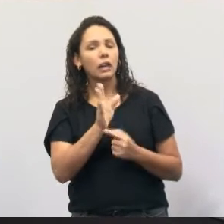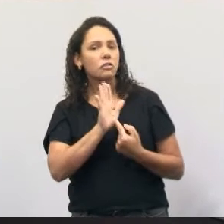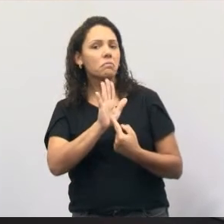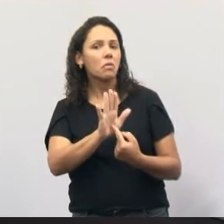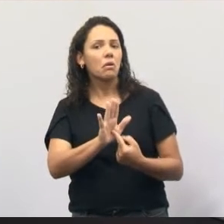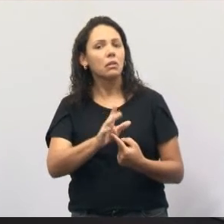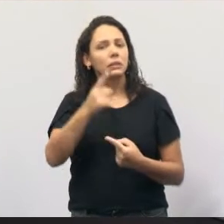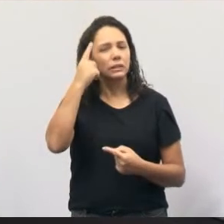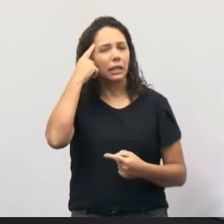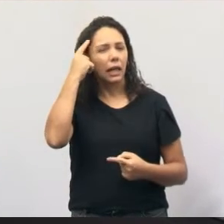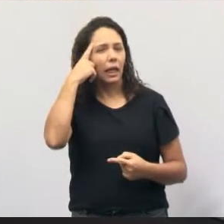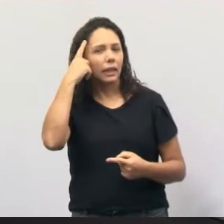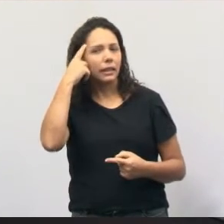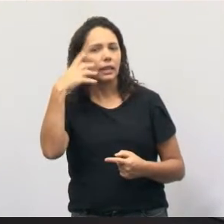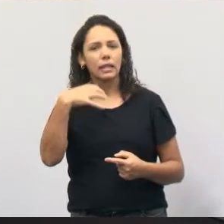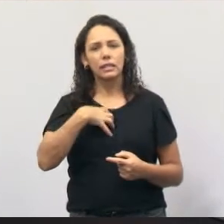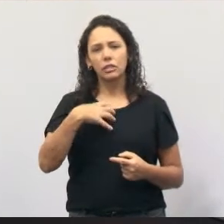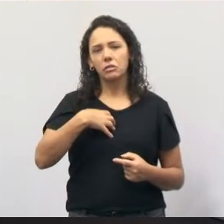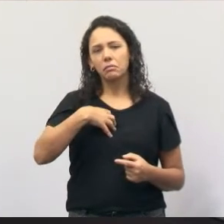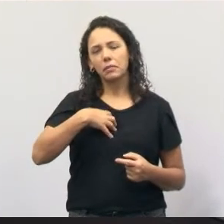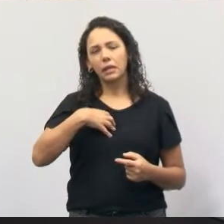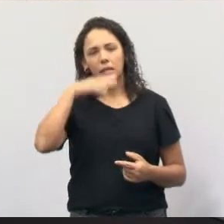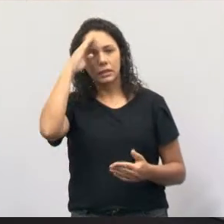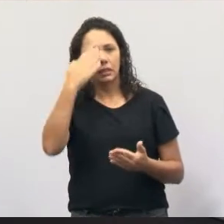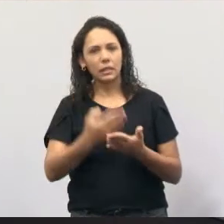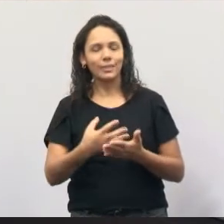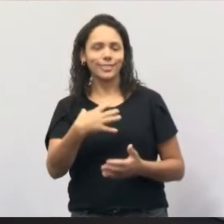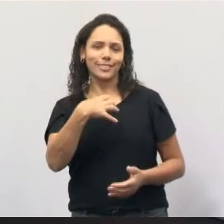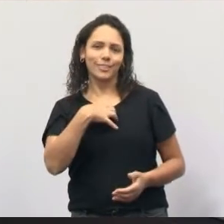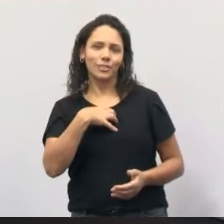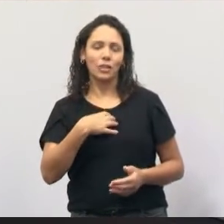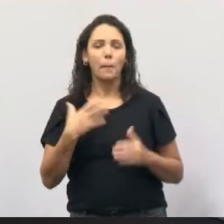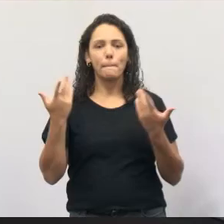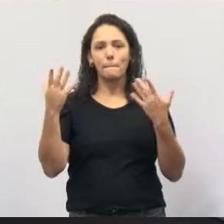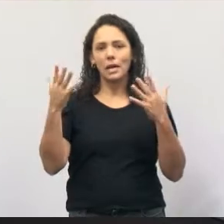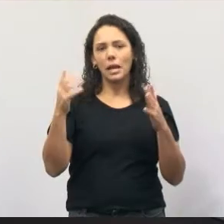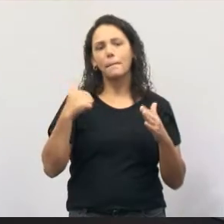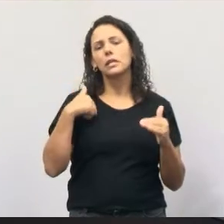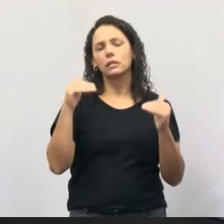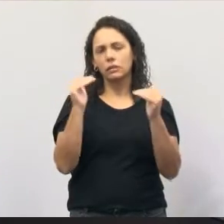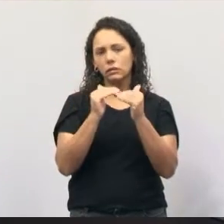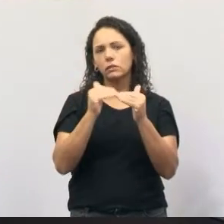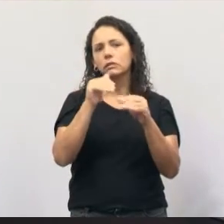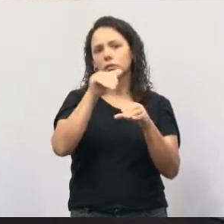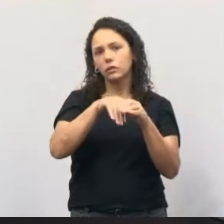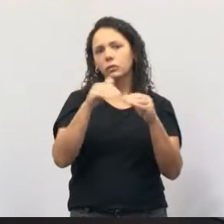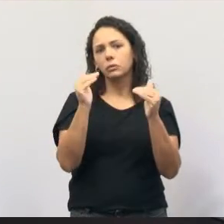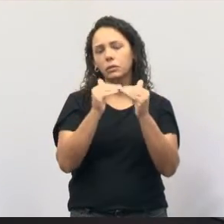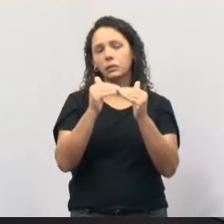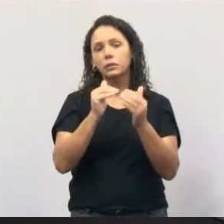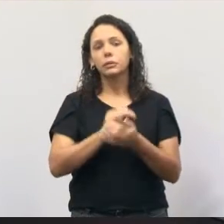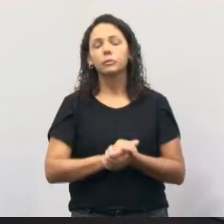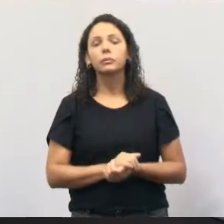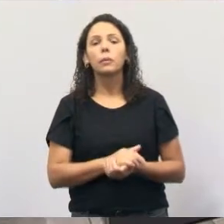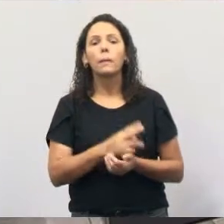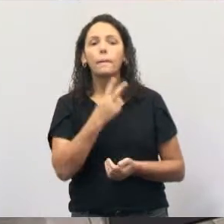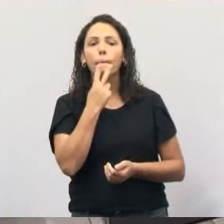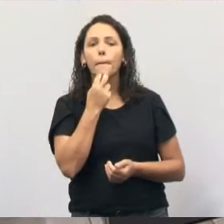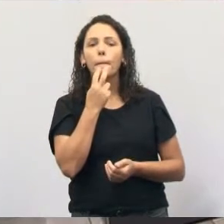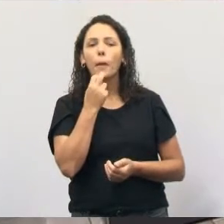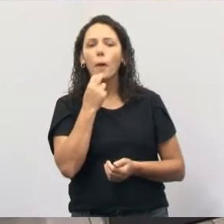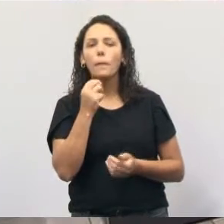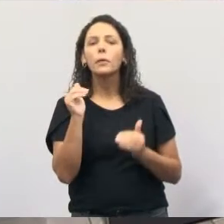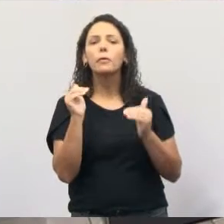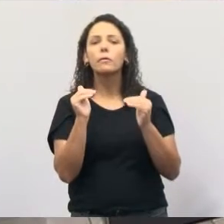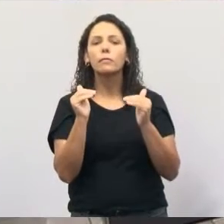ideias, sentimentos, né, crenças e emoções. Então, parabéns pelo projeto, meu voto é favorável. Como vota o vereador Valmir do Parque Meia